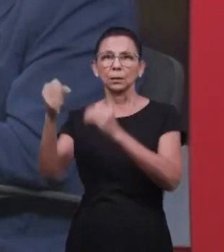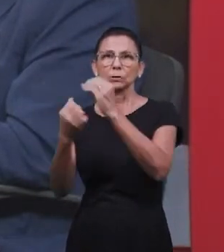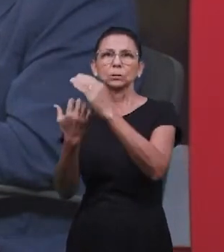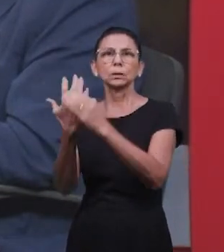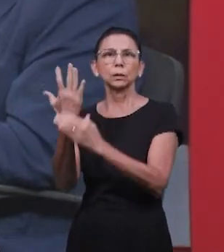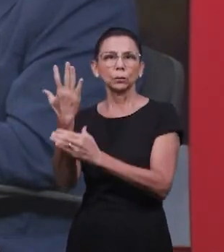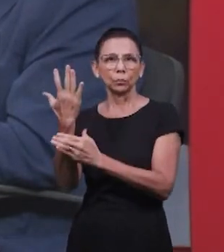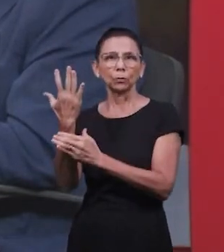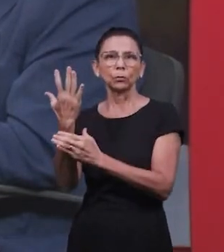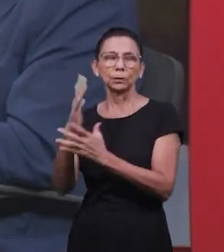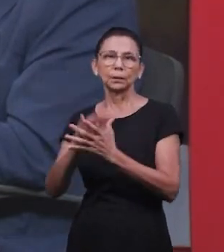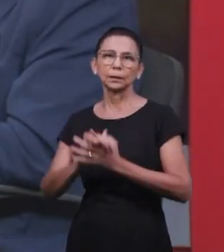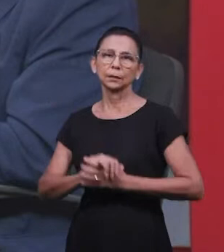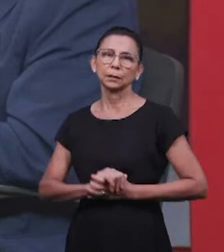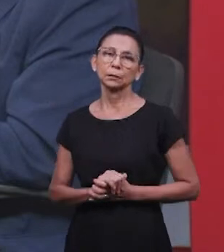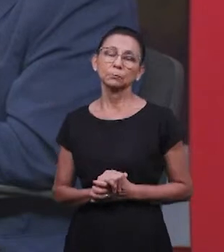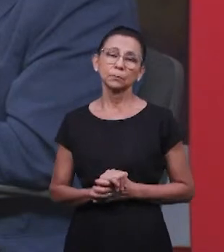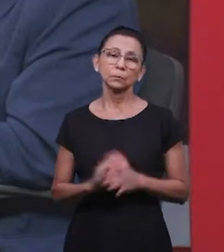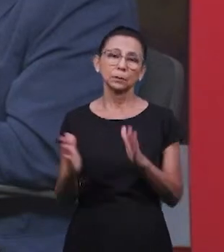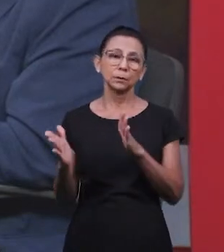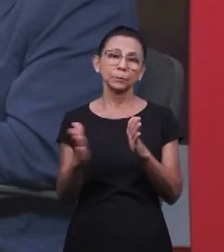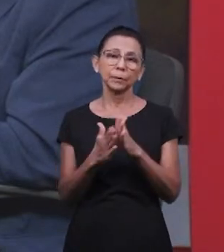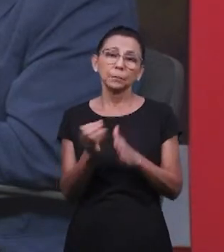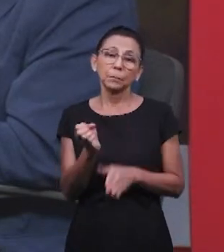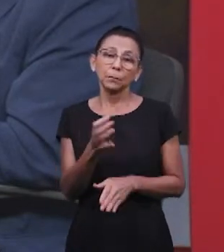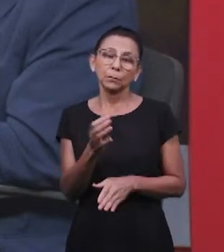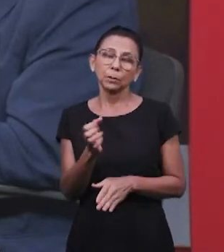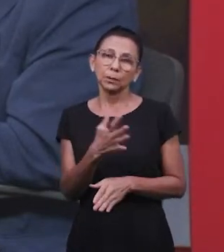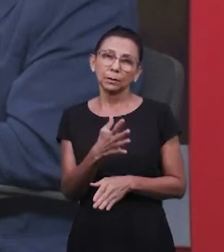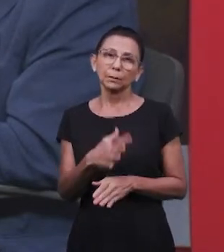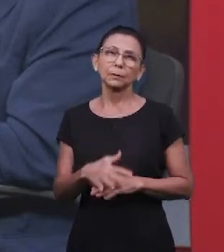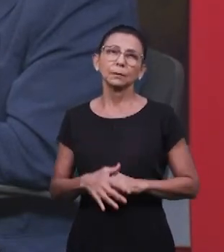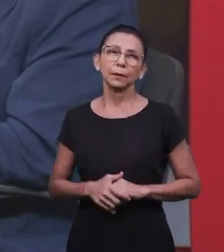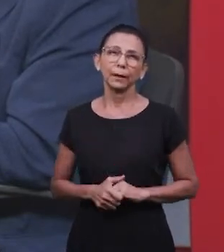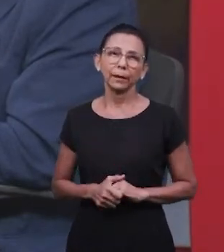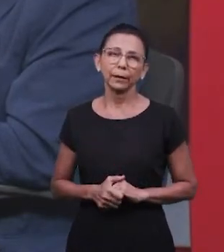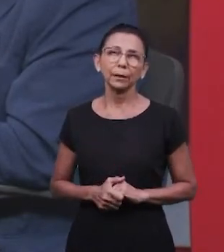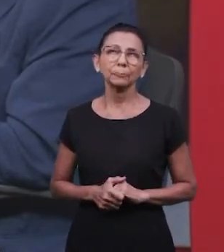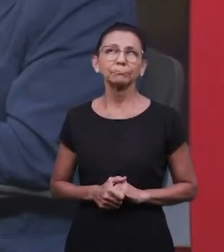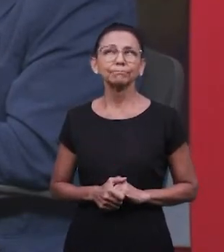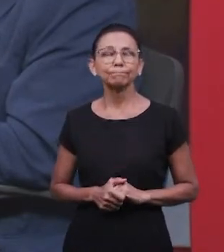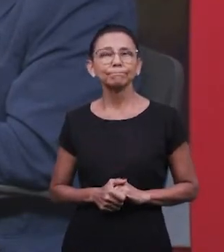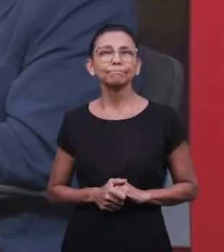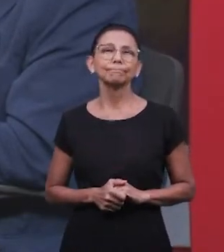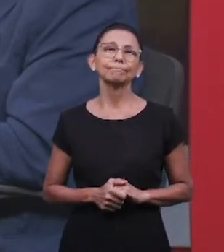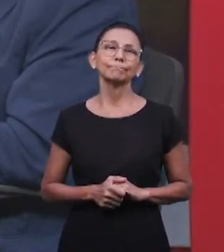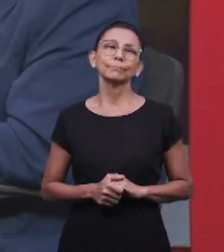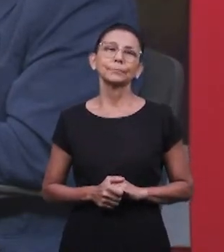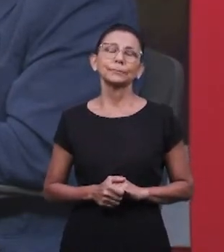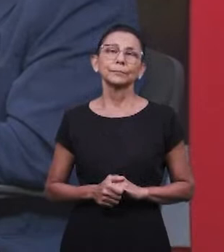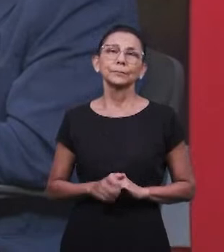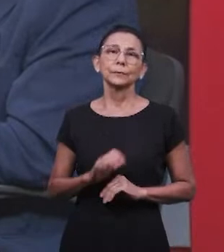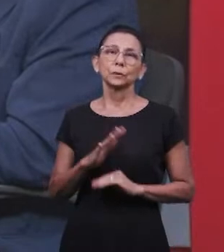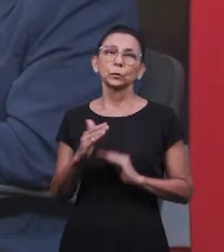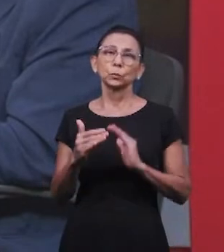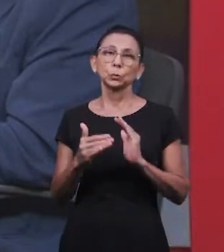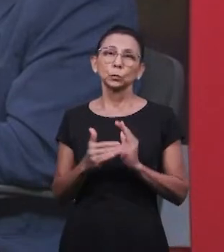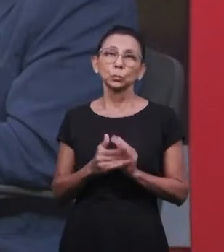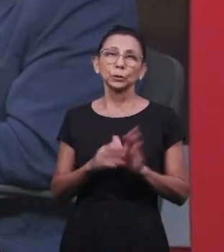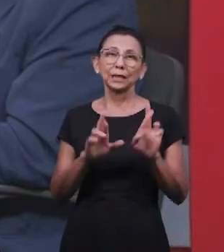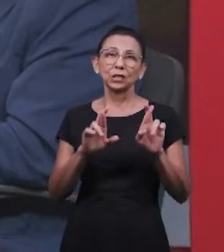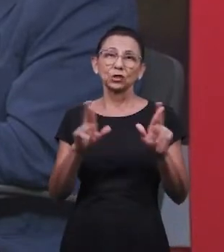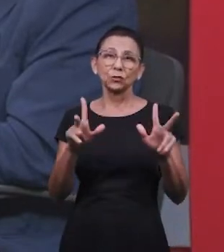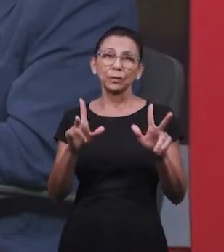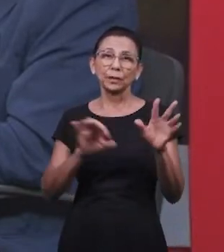pós-moderno, tudo que se diferencia muito do propósito do Senhor para a família causa confusão, adoecimento